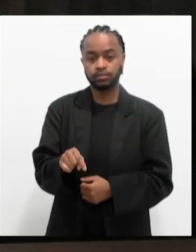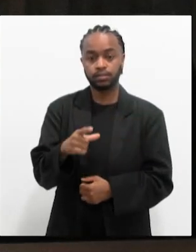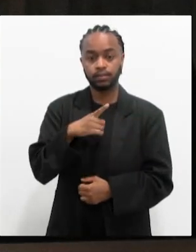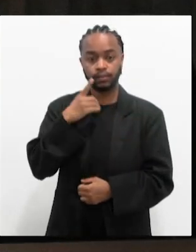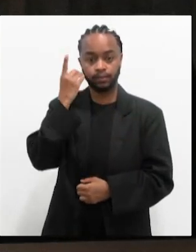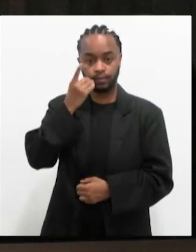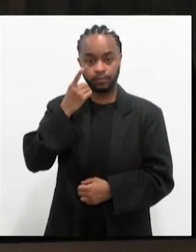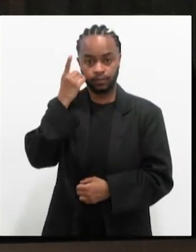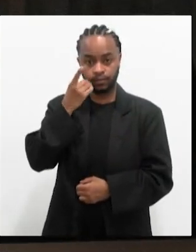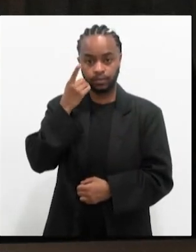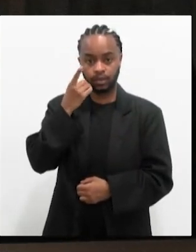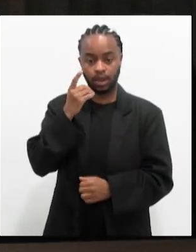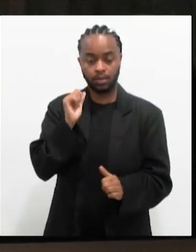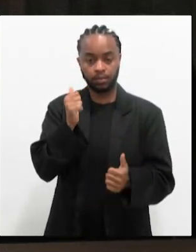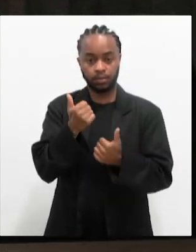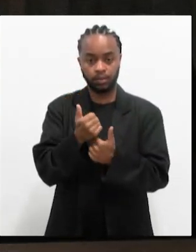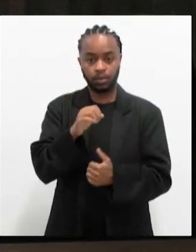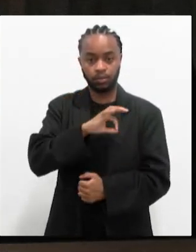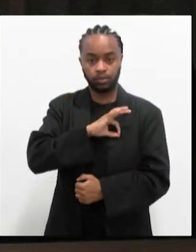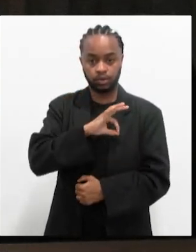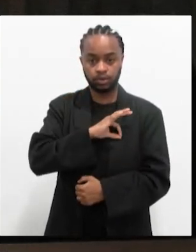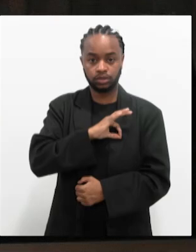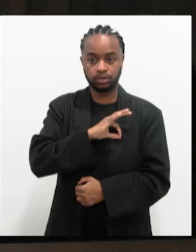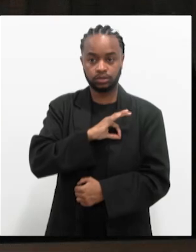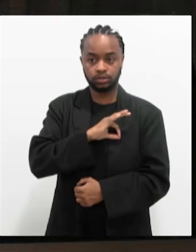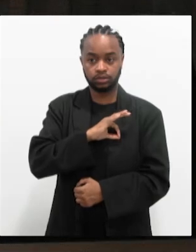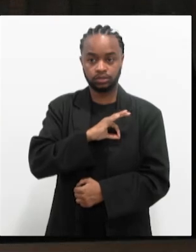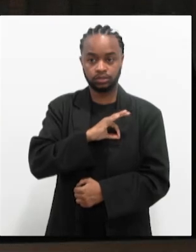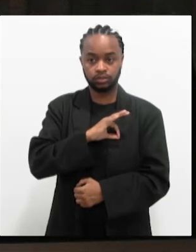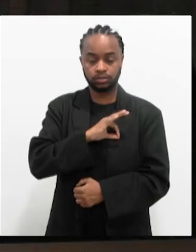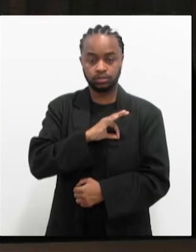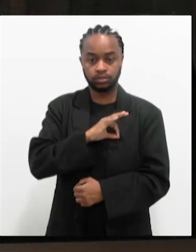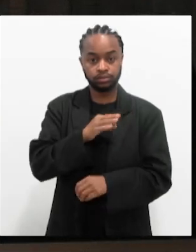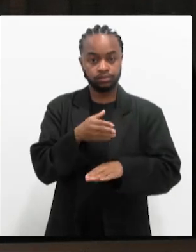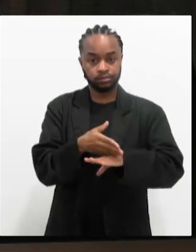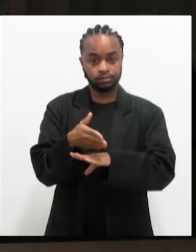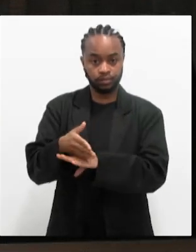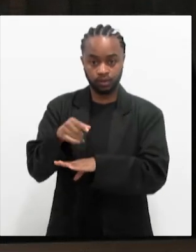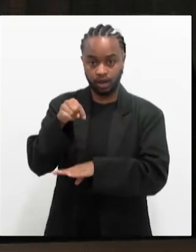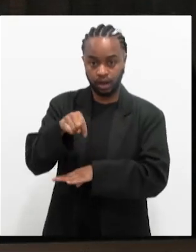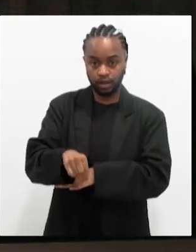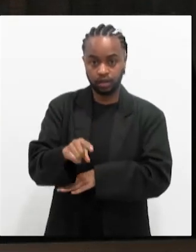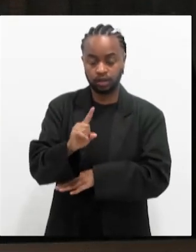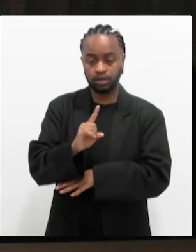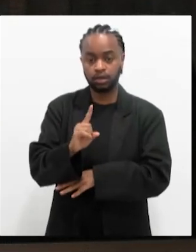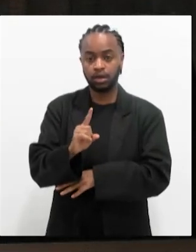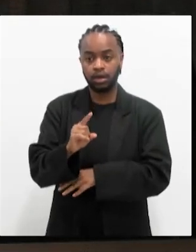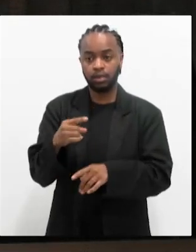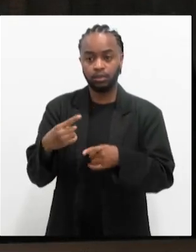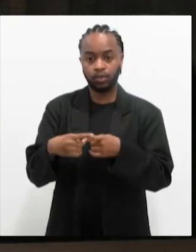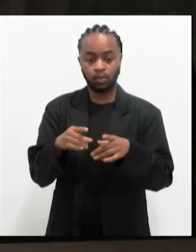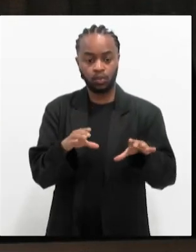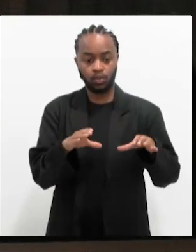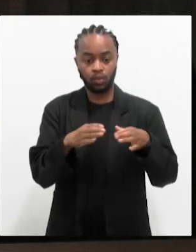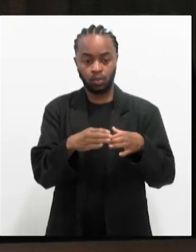deputados que são pró-polícia não habitaram aqui, essa turma, esse gentio falou sozinho.